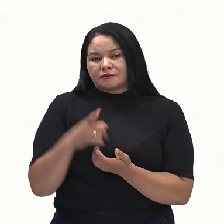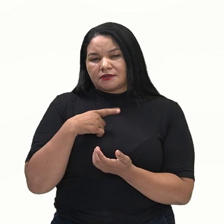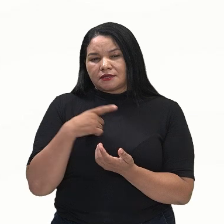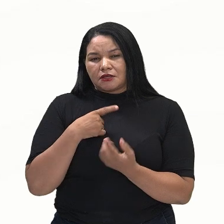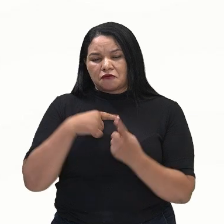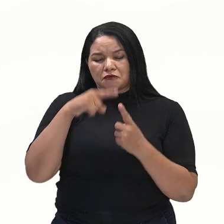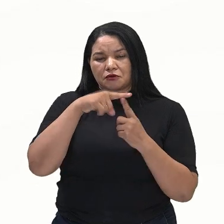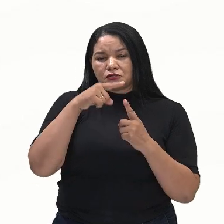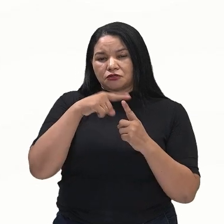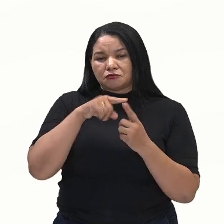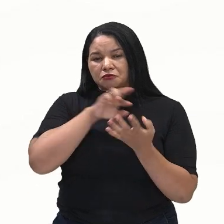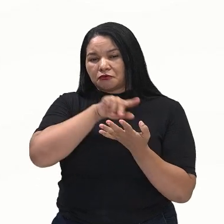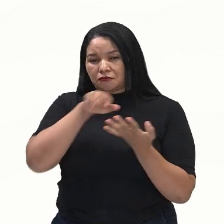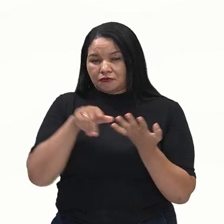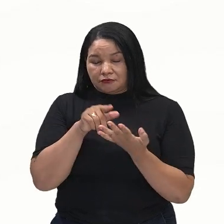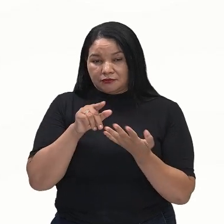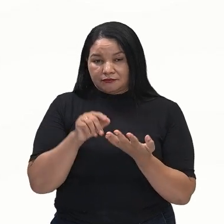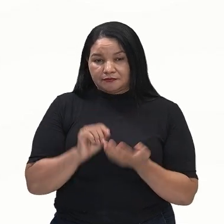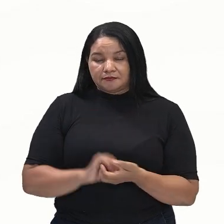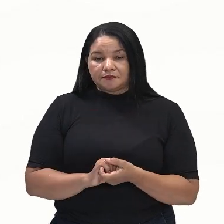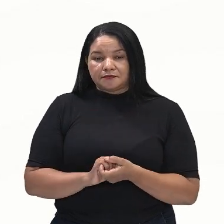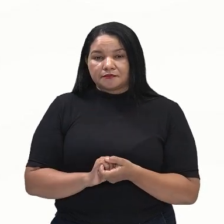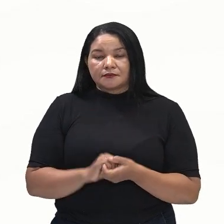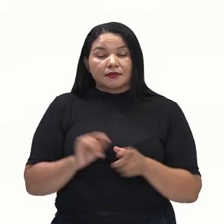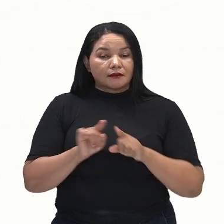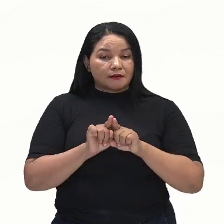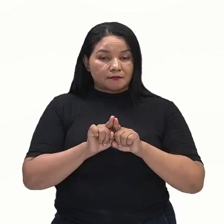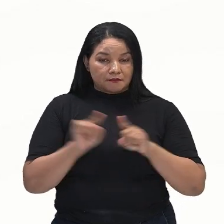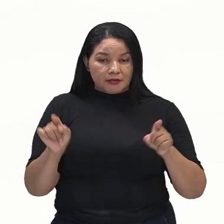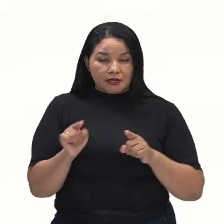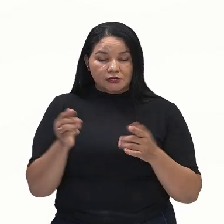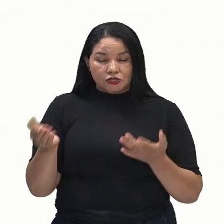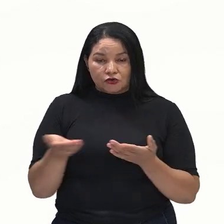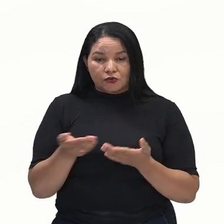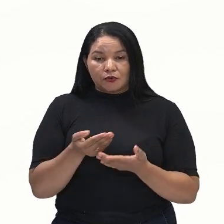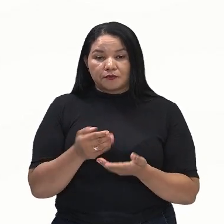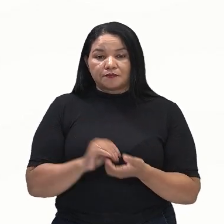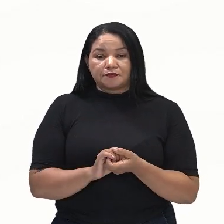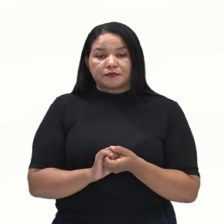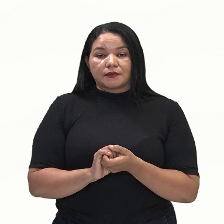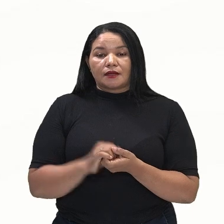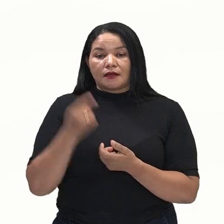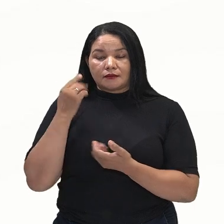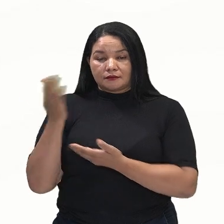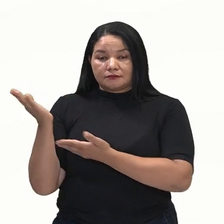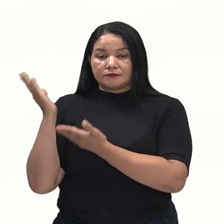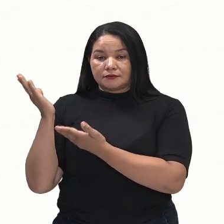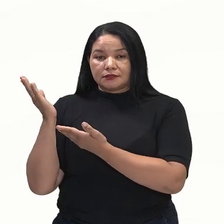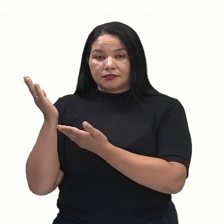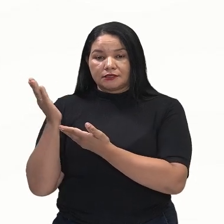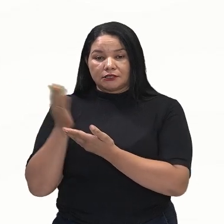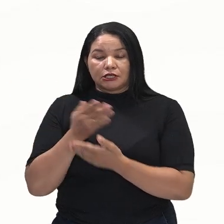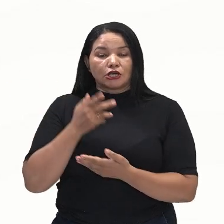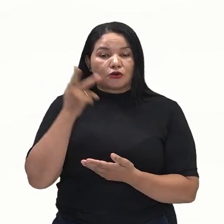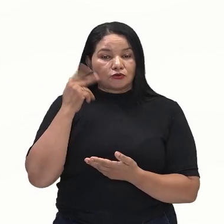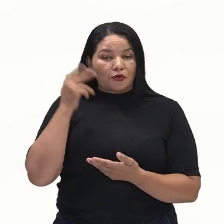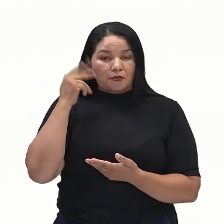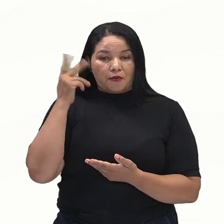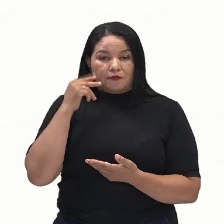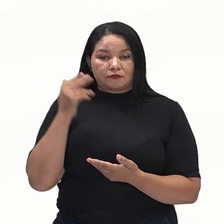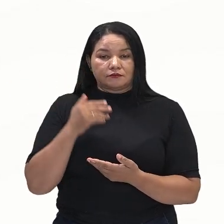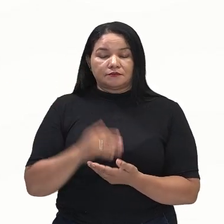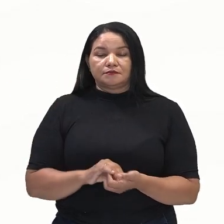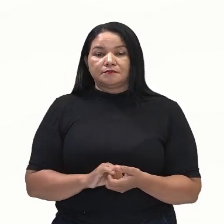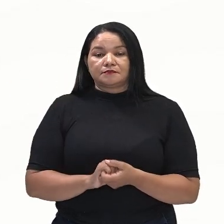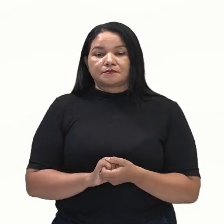de dados diferentes, tá? Mas vamos nos ater a este dado aqui, que a gente vai chamar